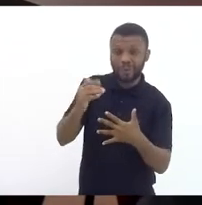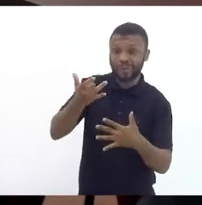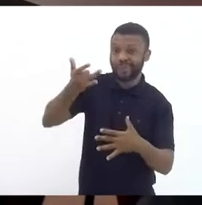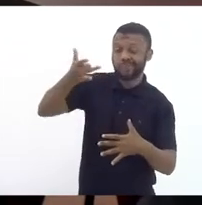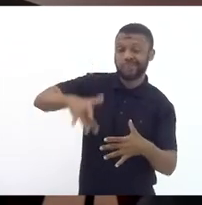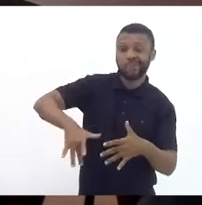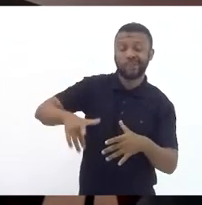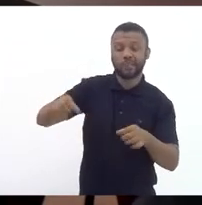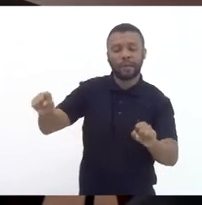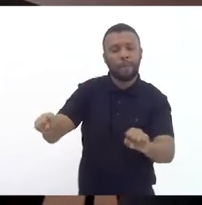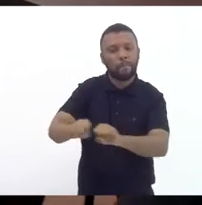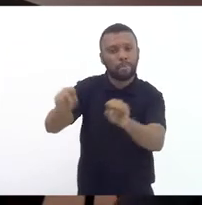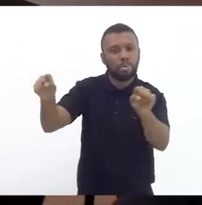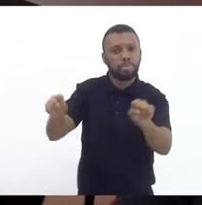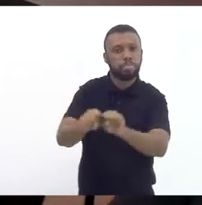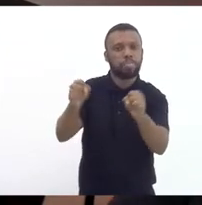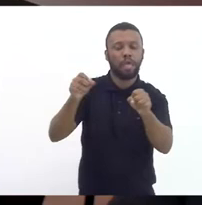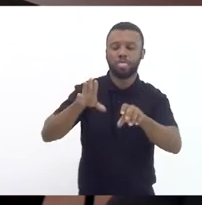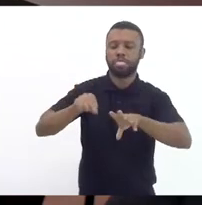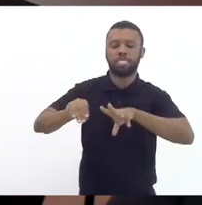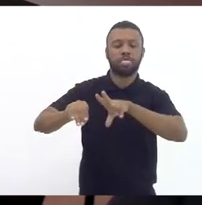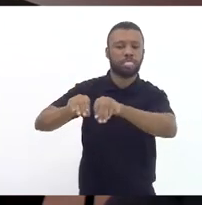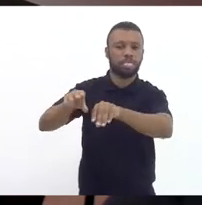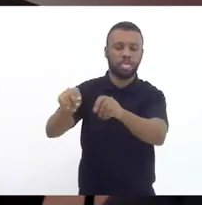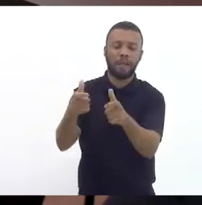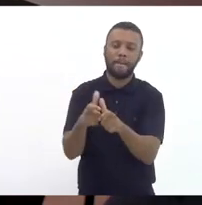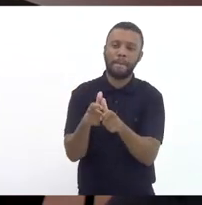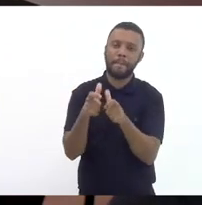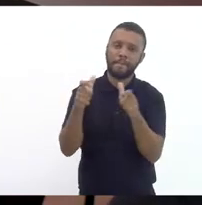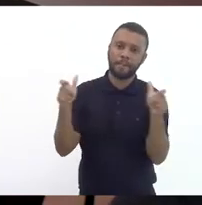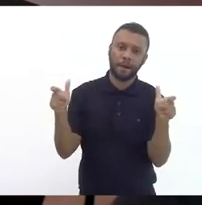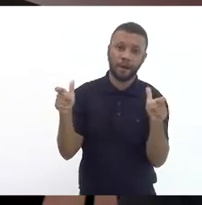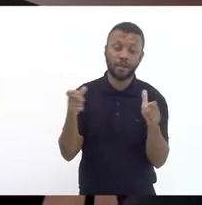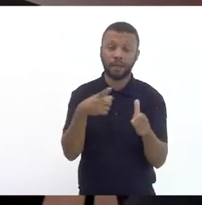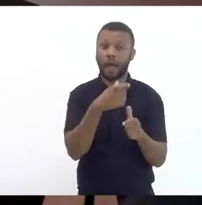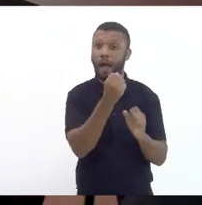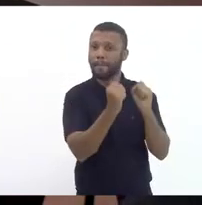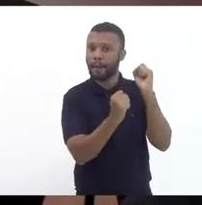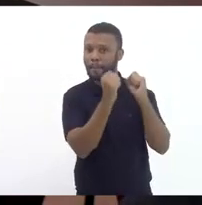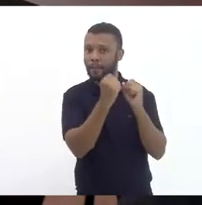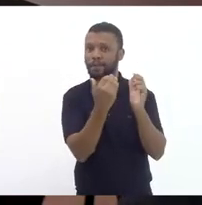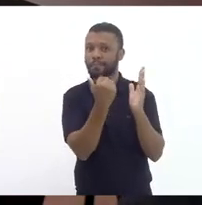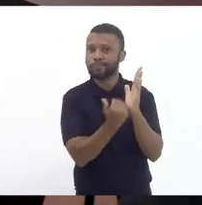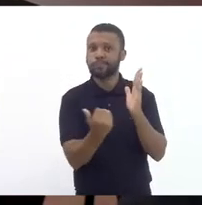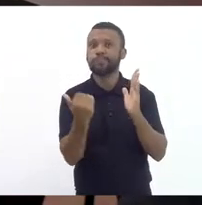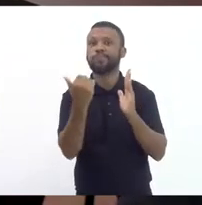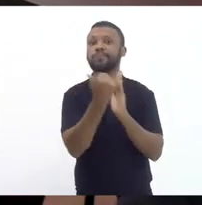de peças previstas ali, até pela própria empresa, excede o nível de estoque que eles têm. Então,